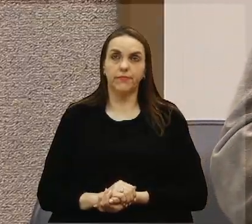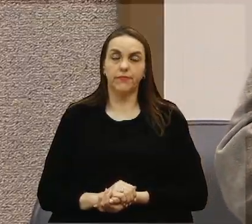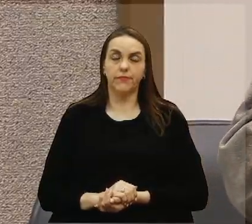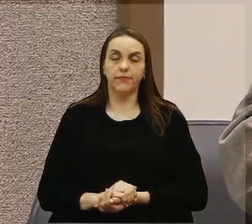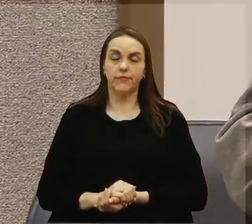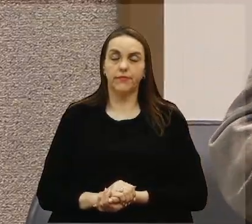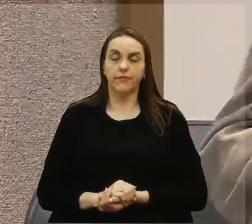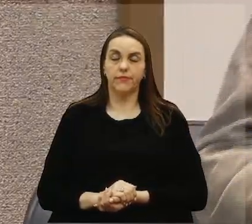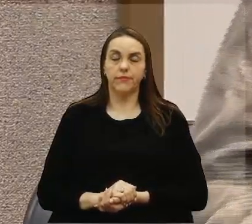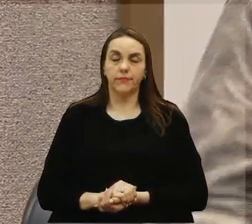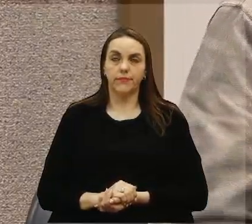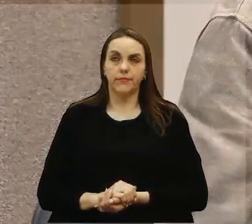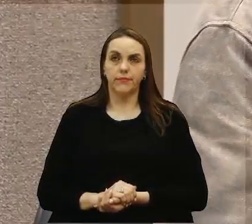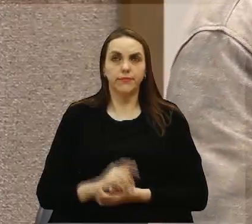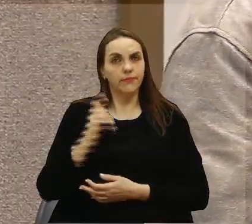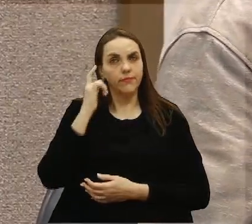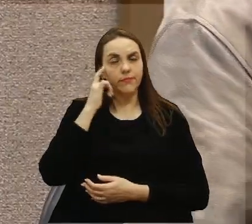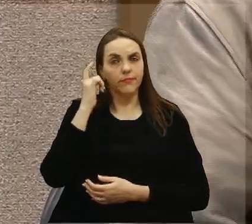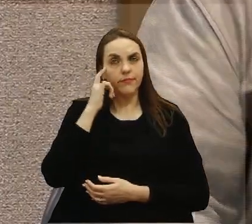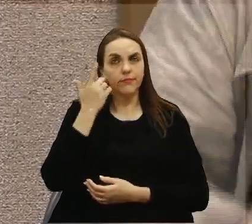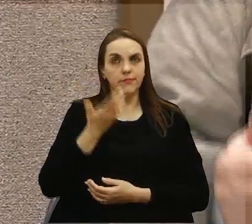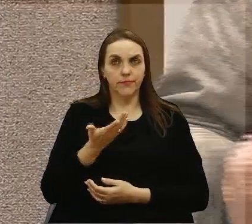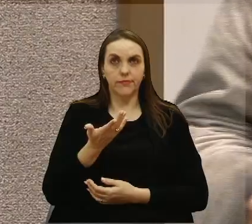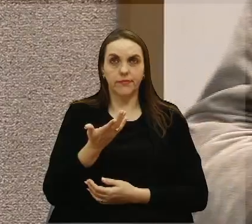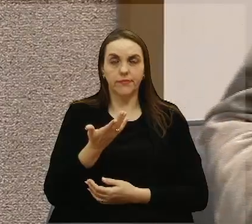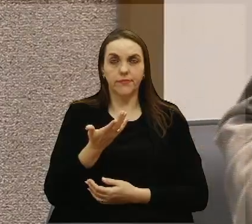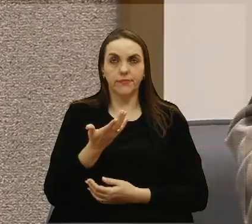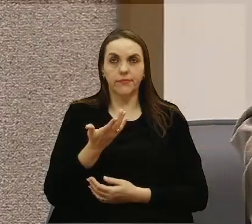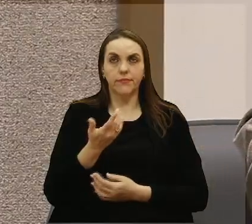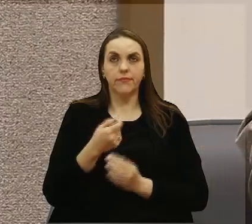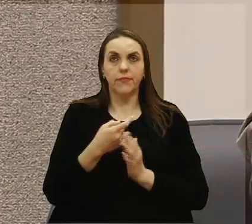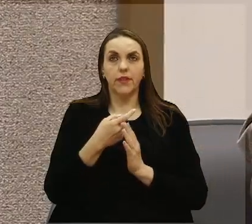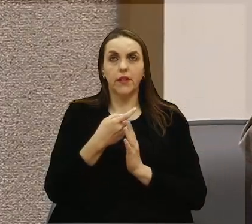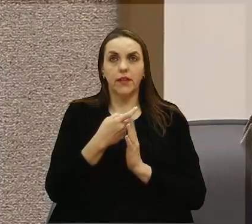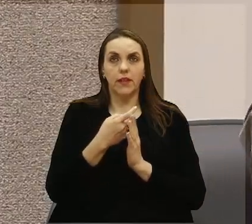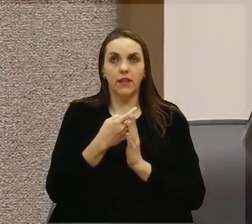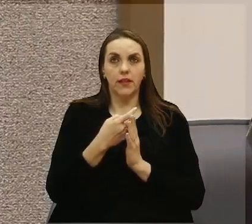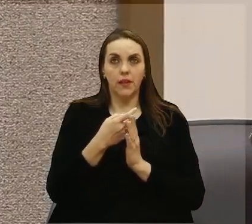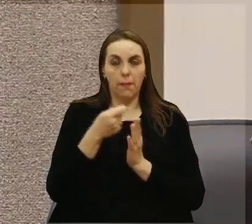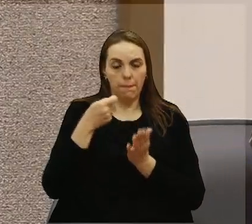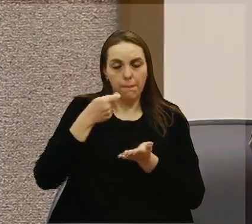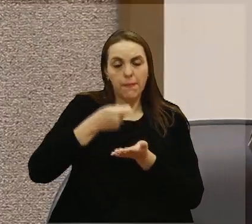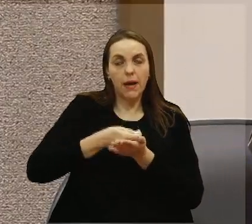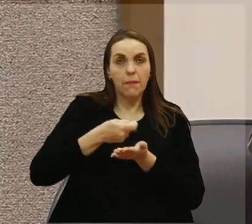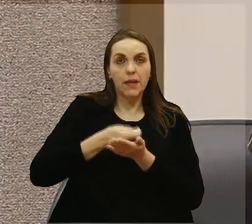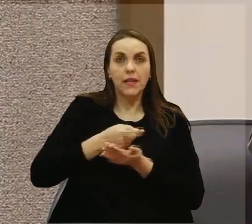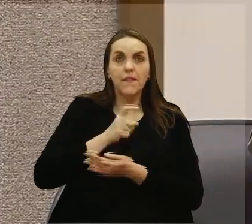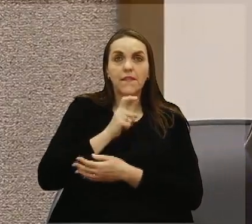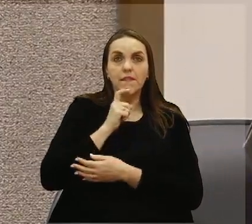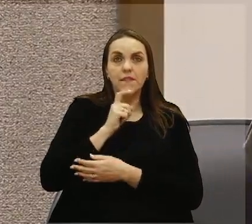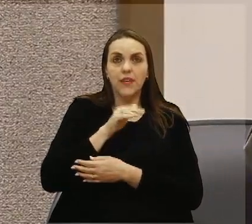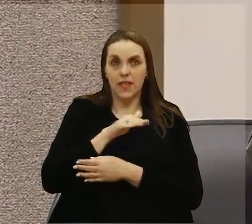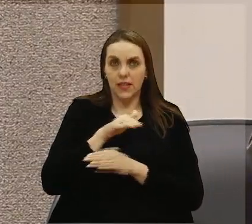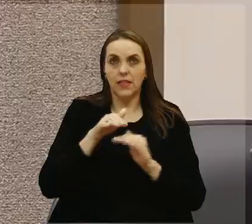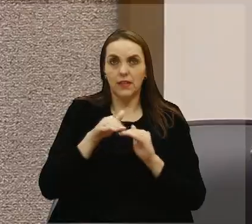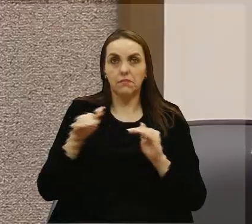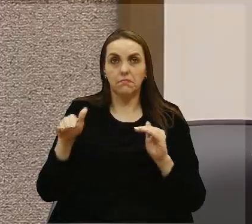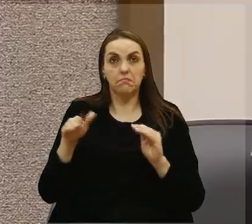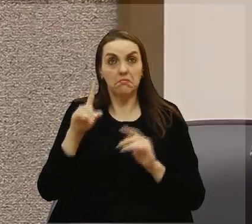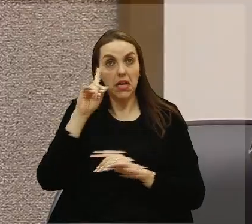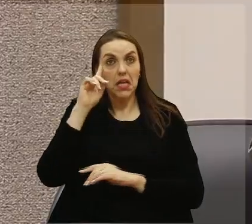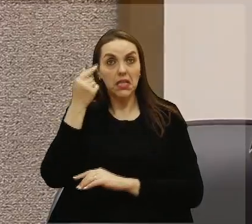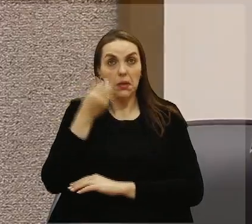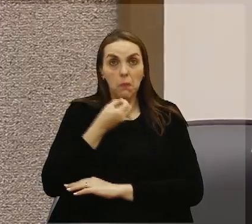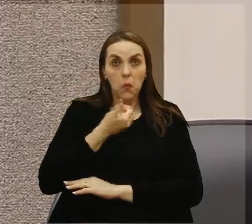Quando nós pensamos na tarifa verde, quando foi pensado na tarifa verde, foi uma baita de uma